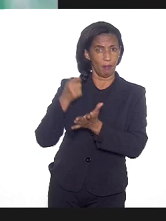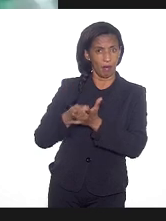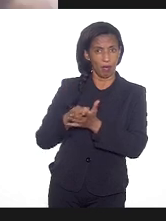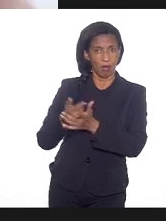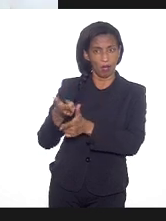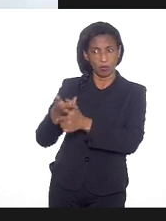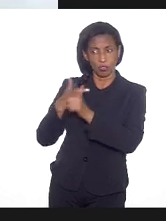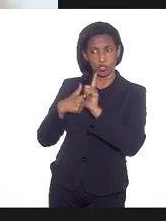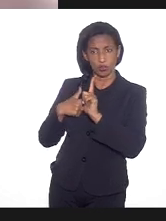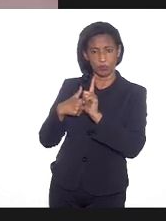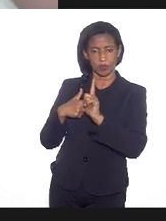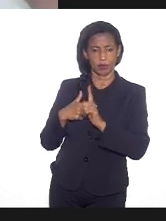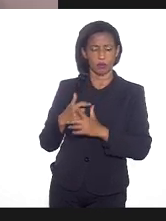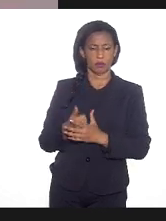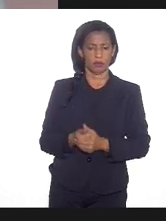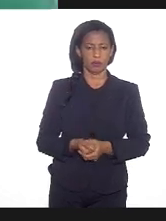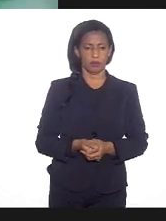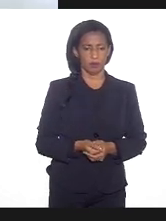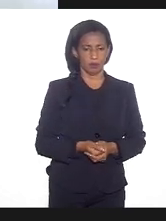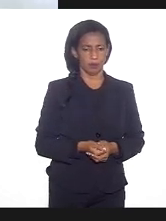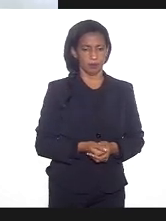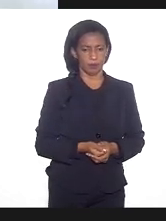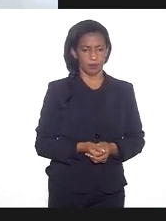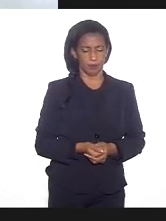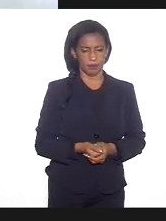déficit atuarial.